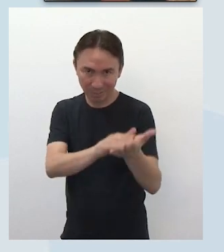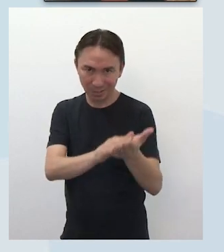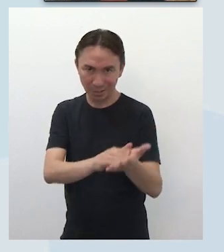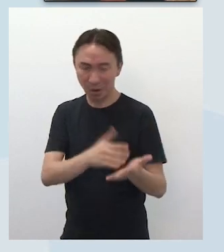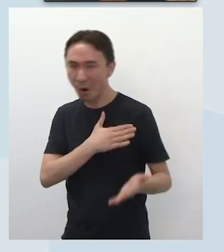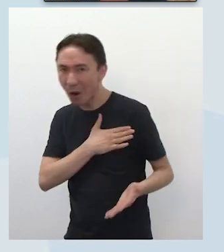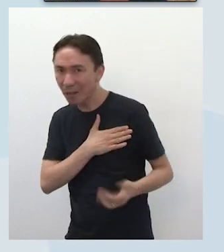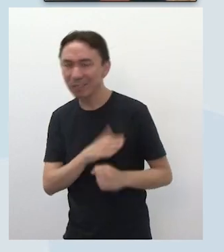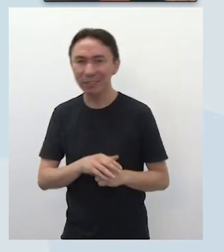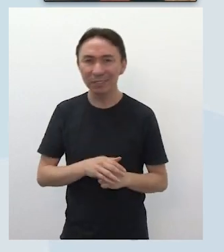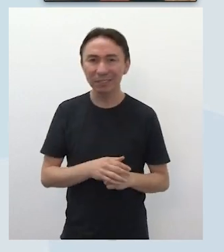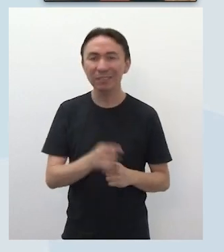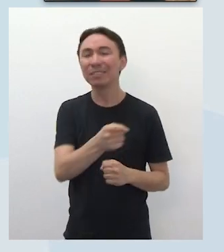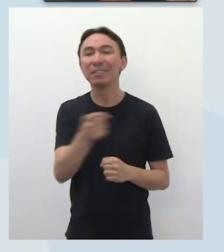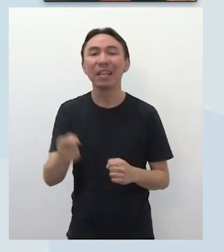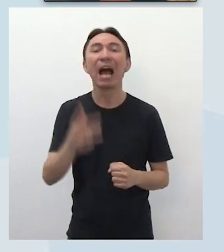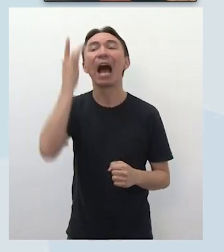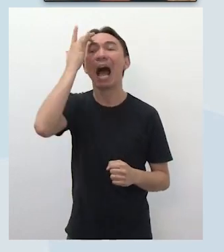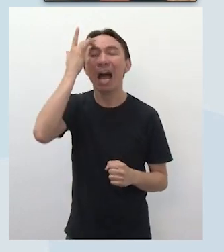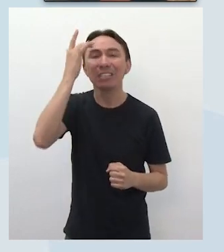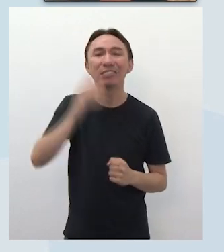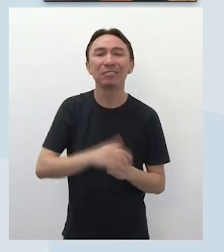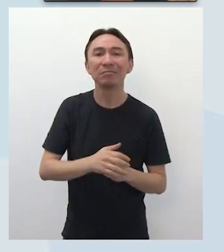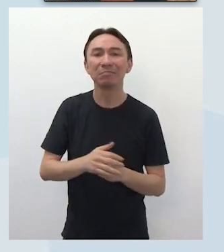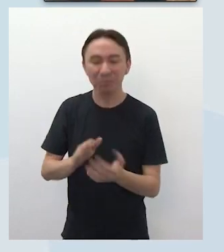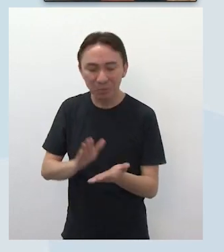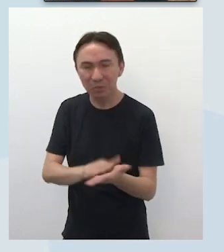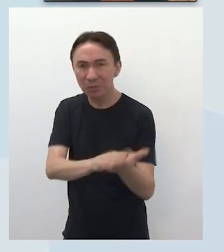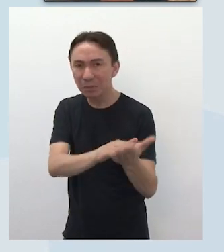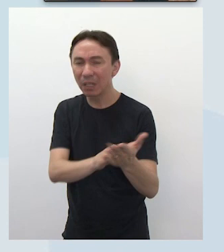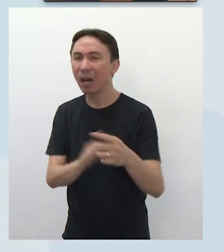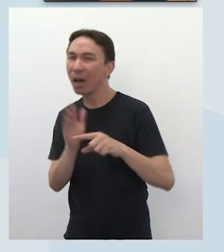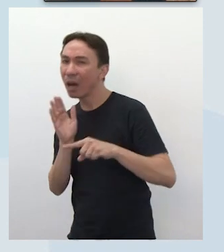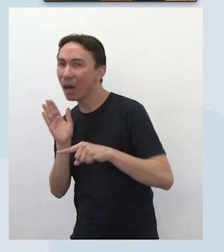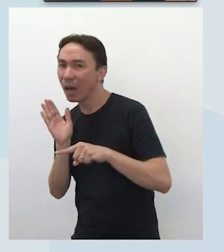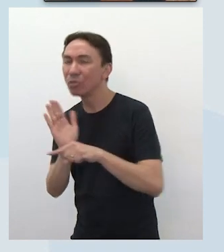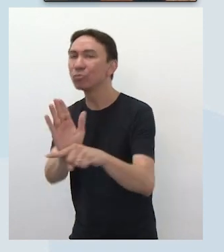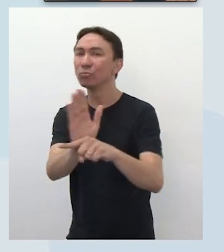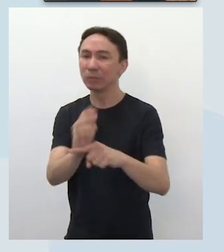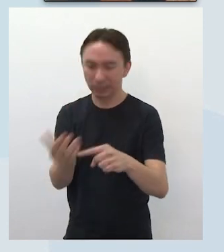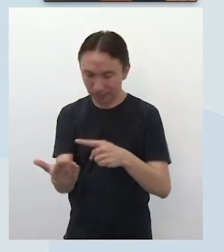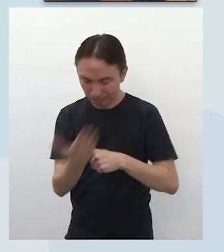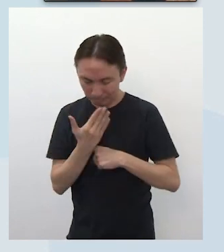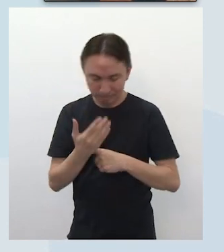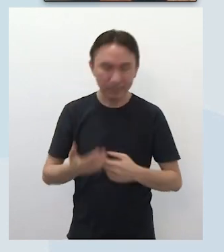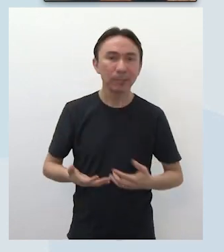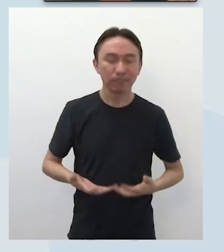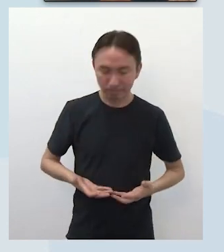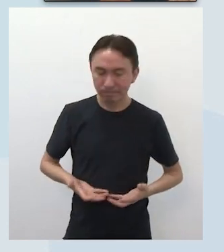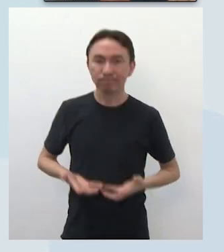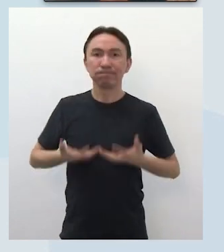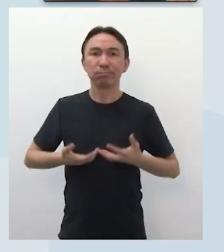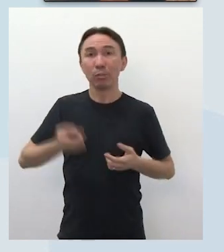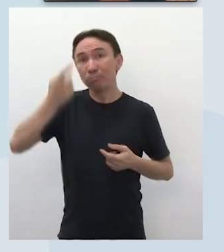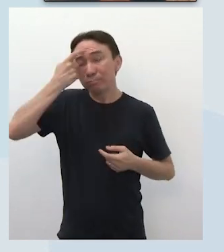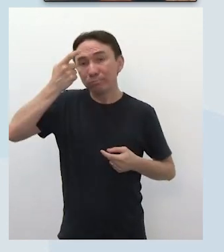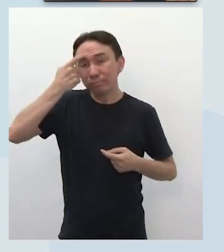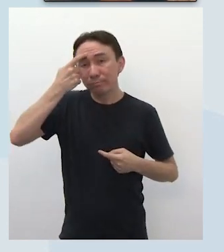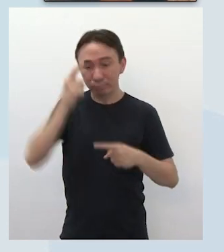O que vocês pensam sobre os elogios? Será que eles ajudam na nossa autoestima? Né? São sempre